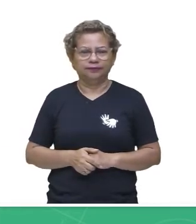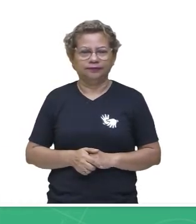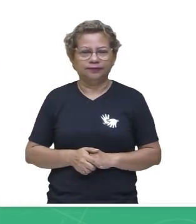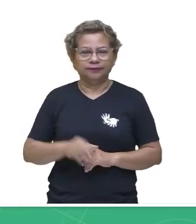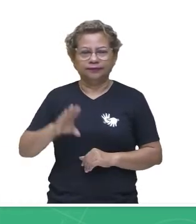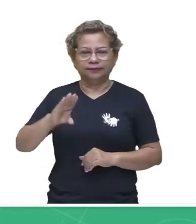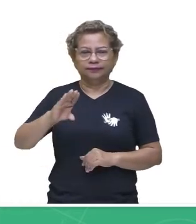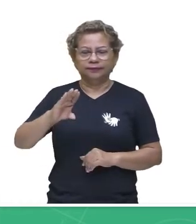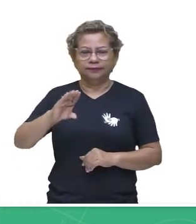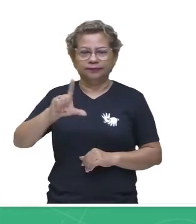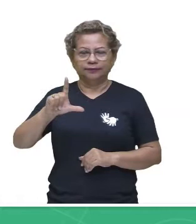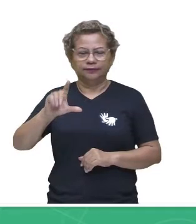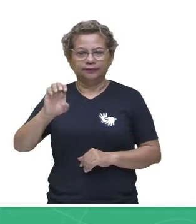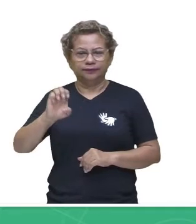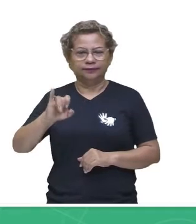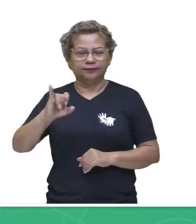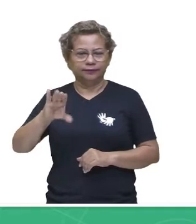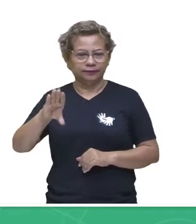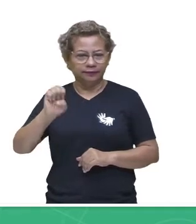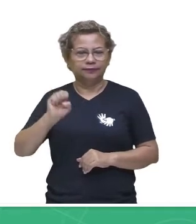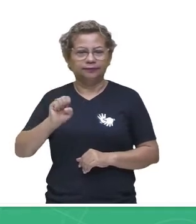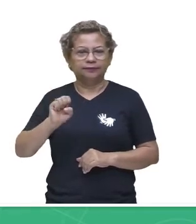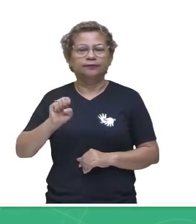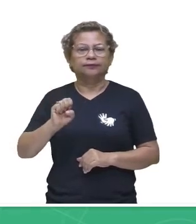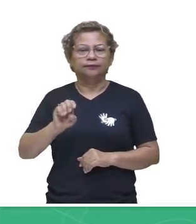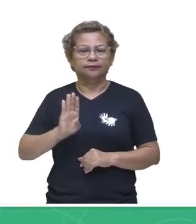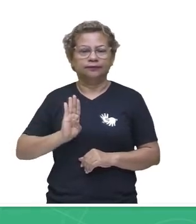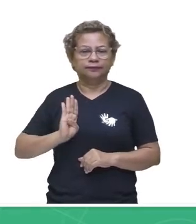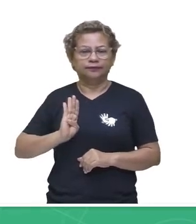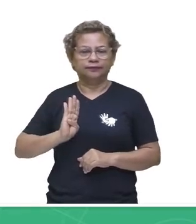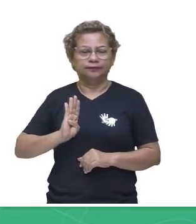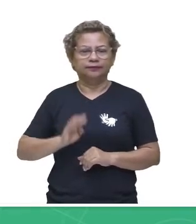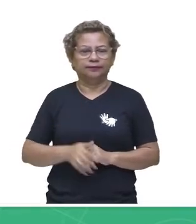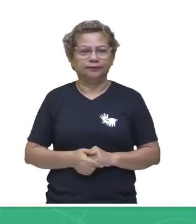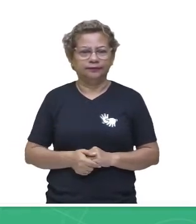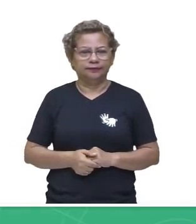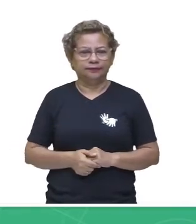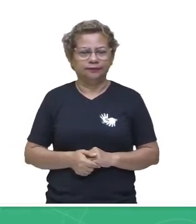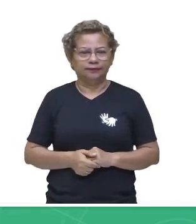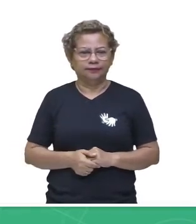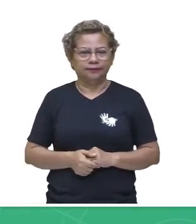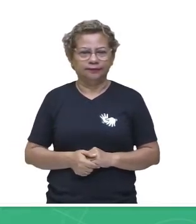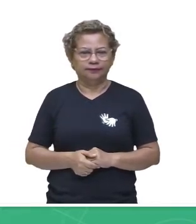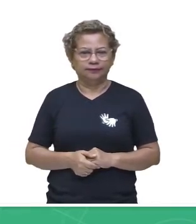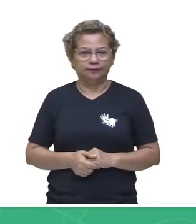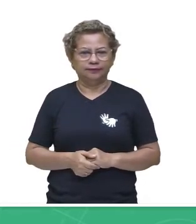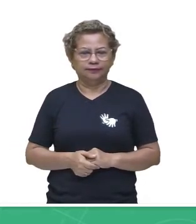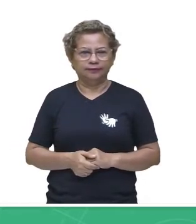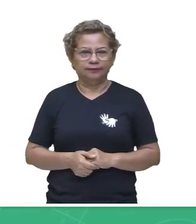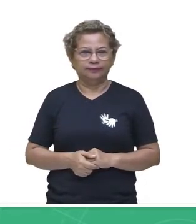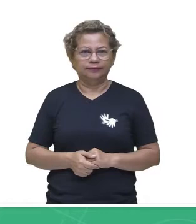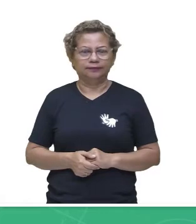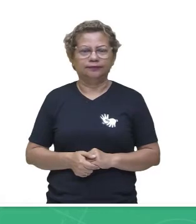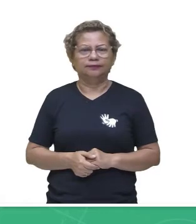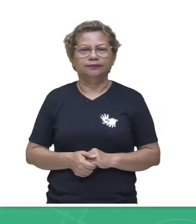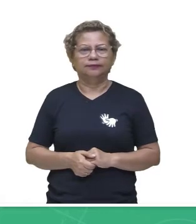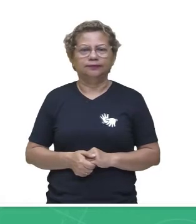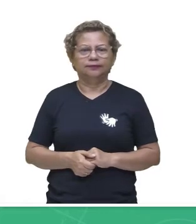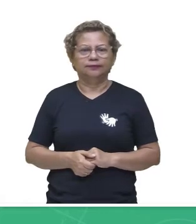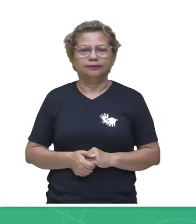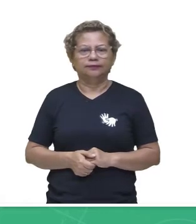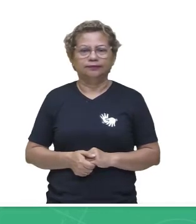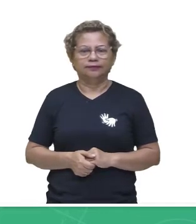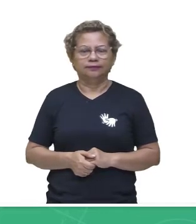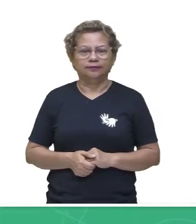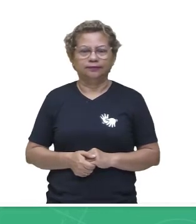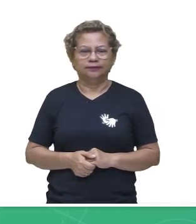Cleice também concorda, a letra B é a alternativa que vai indicar corretamente as consequências, né, da